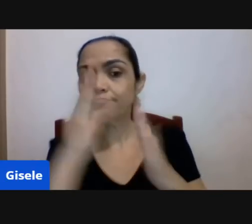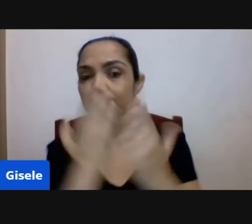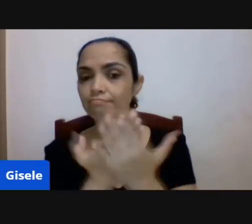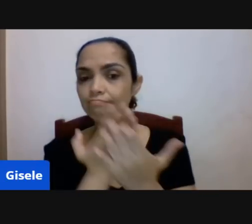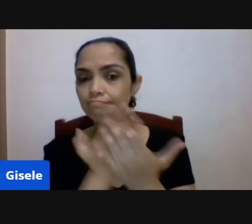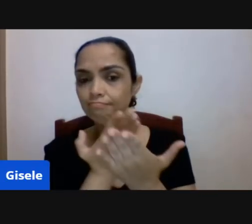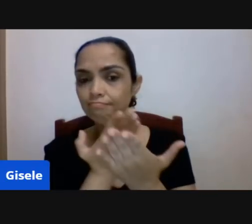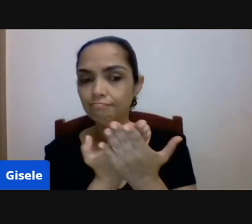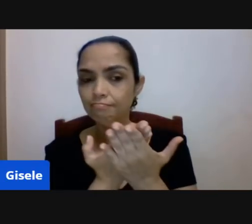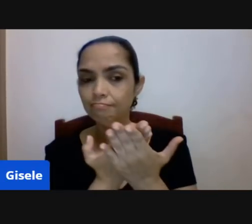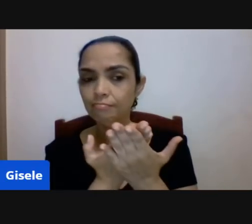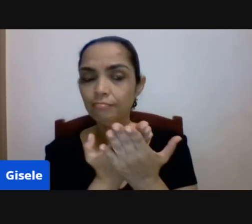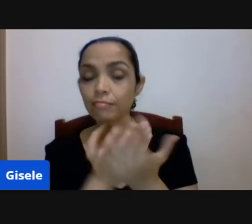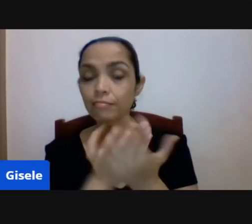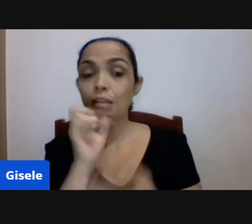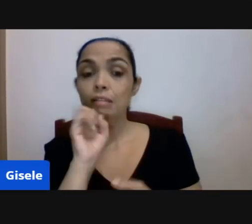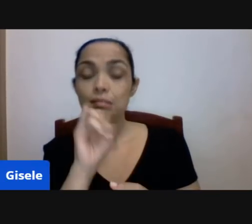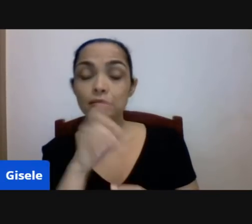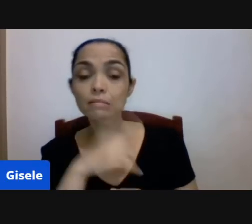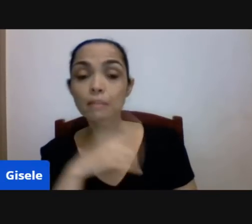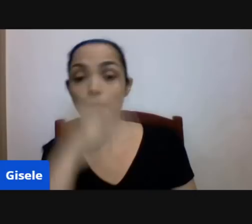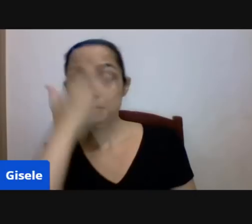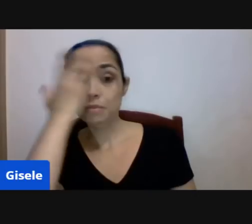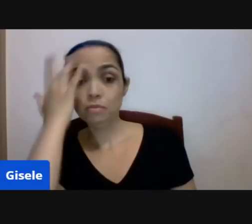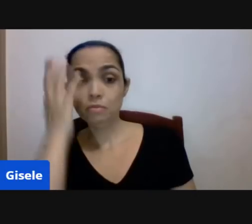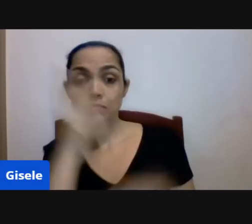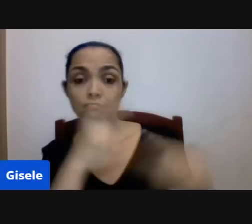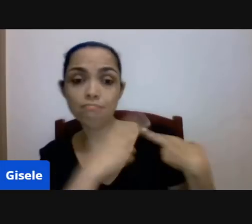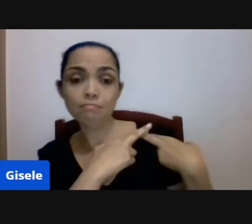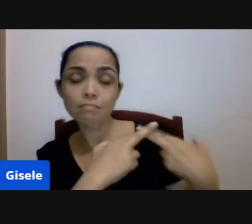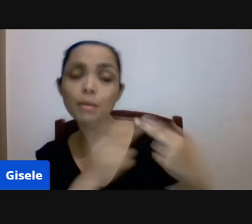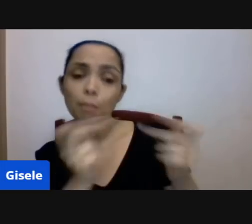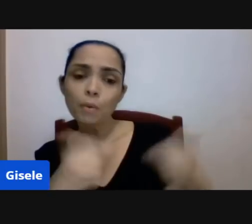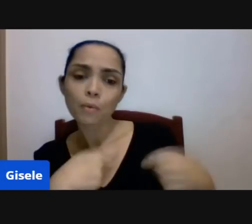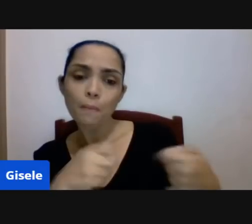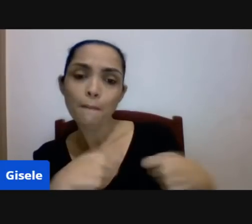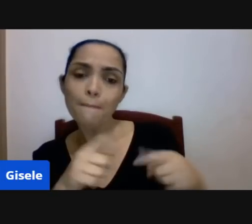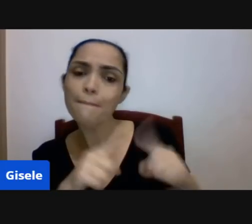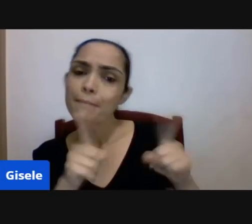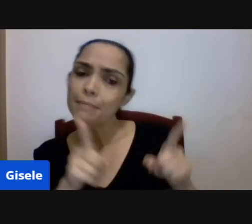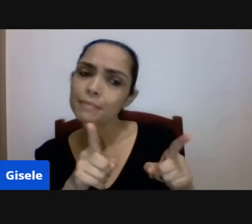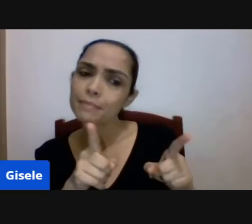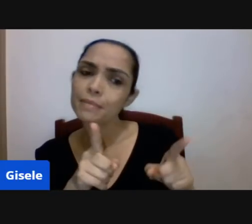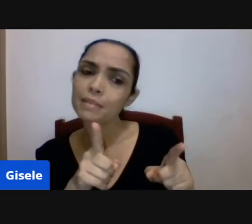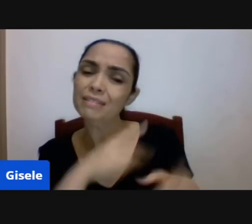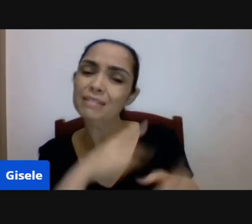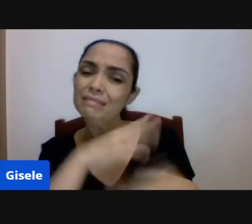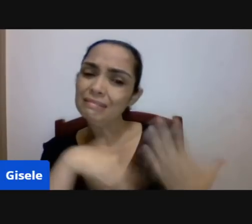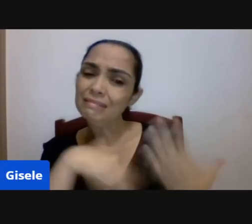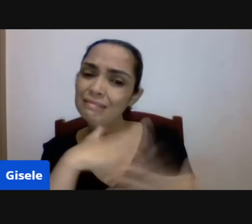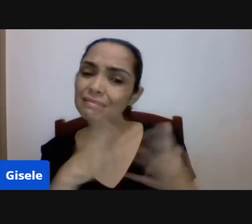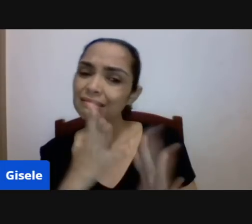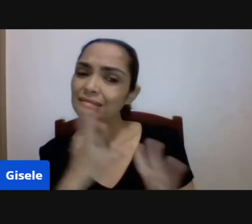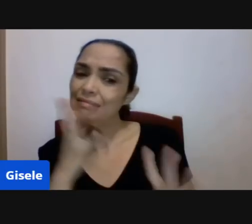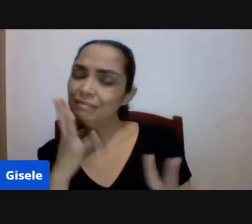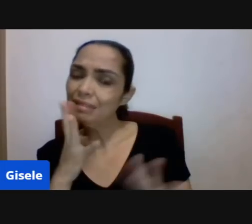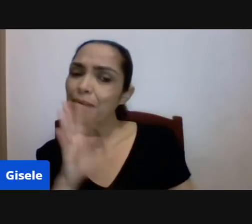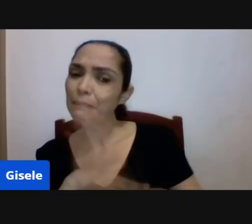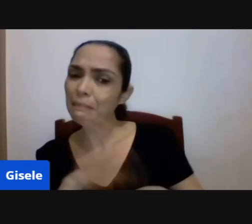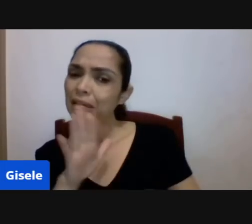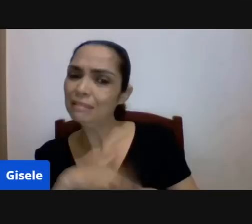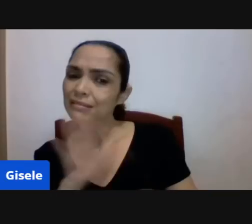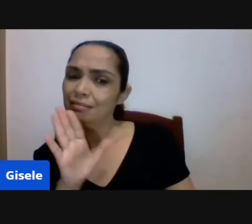vocês quiserem colocar uma pessoa só para fazer isso na escola, pode ser, mas eu acho que a chance de causar uma aglomeração na frente da escola é muito